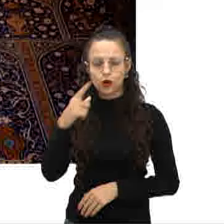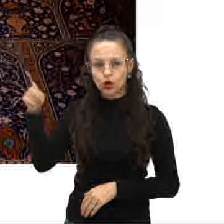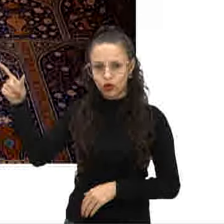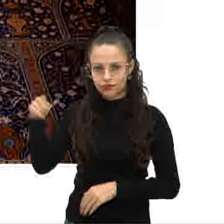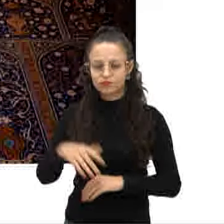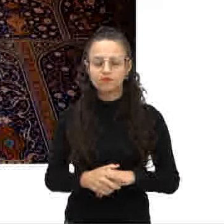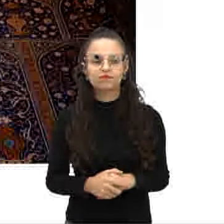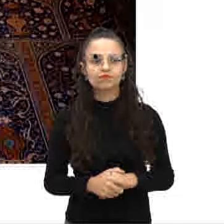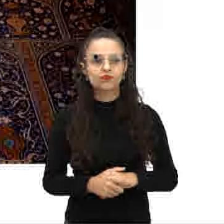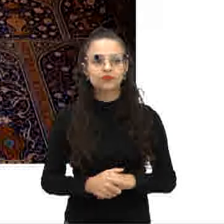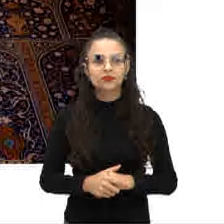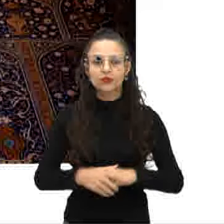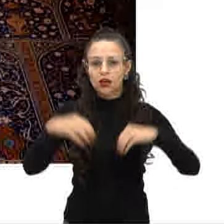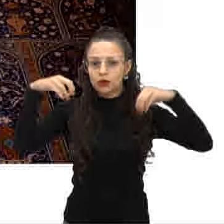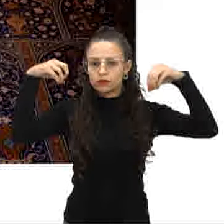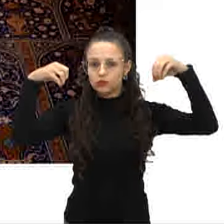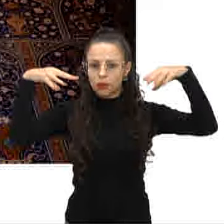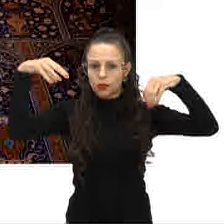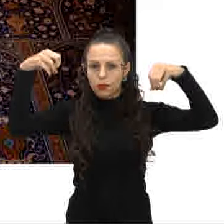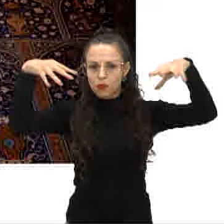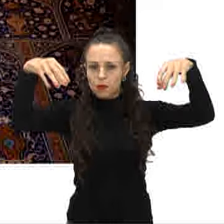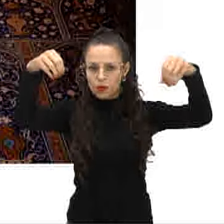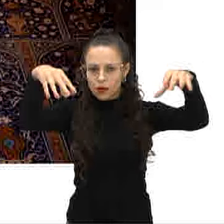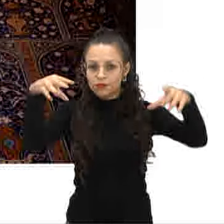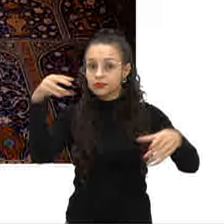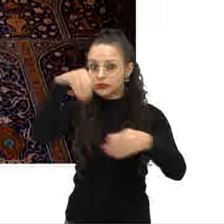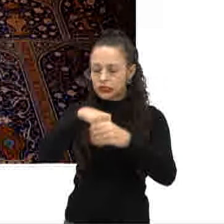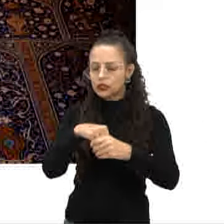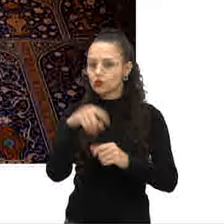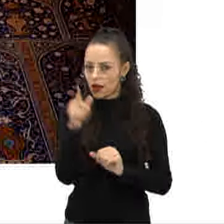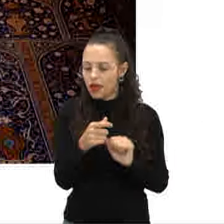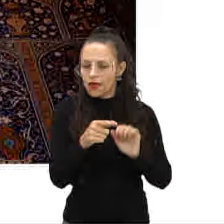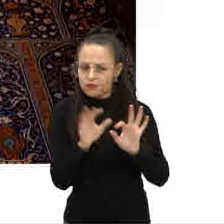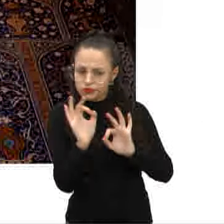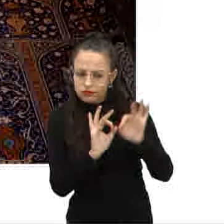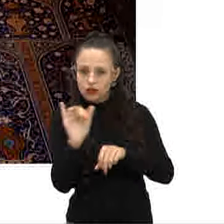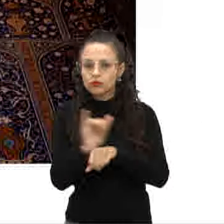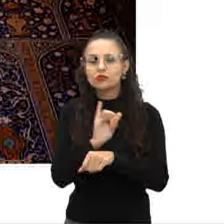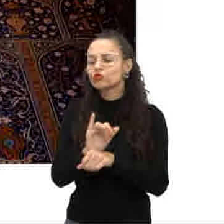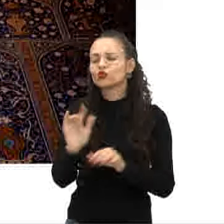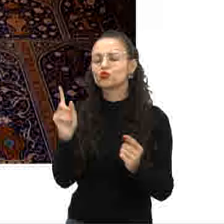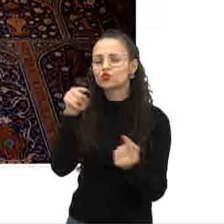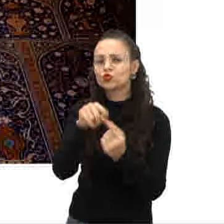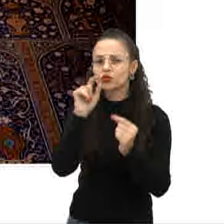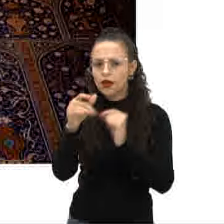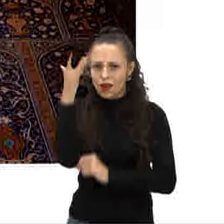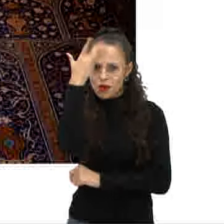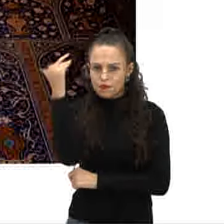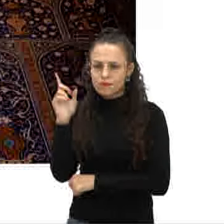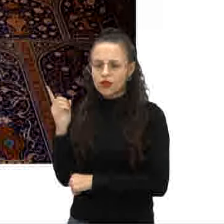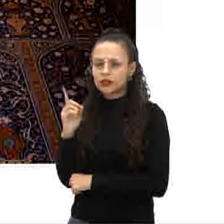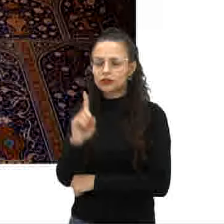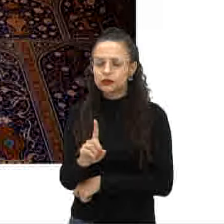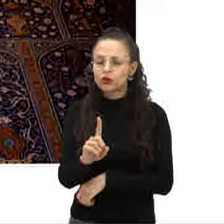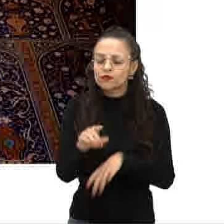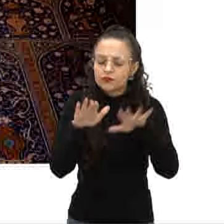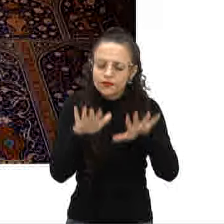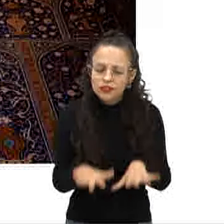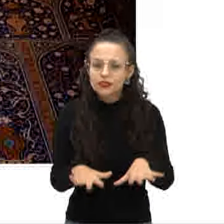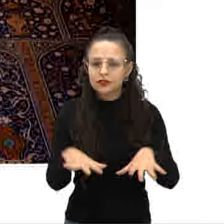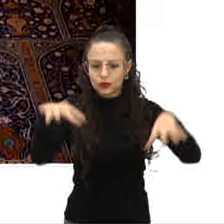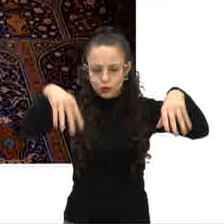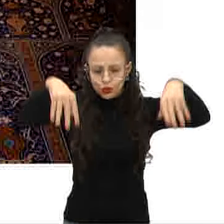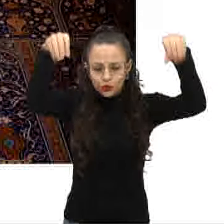que é colocado propositalmente. Qual que é o objetivo disso? Fazer com que o fiel, né, fique mais tempo dentro do